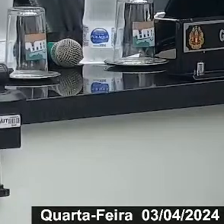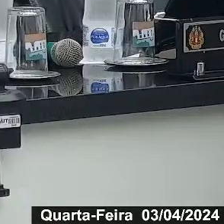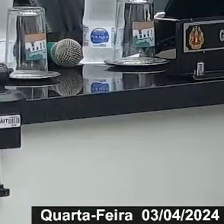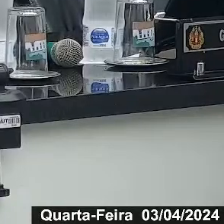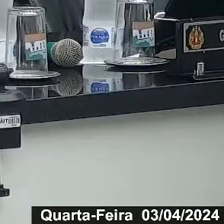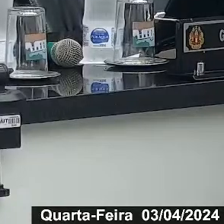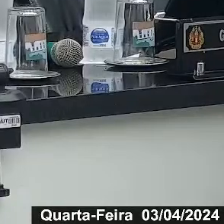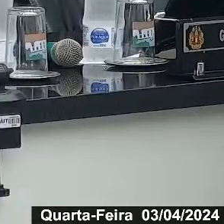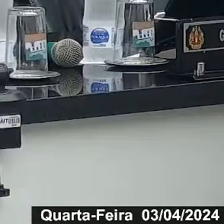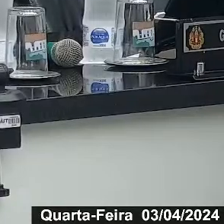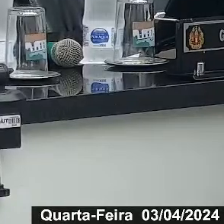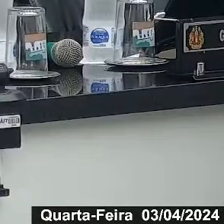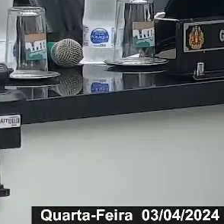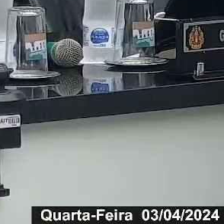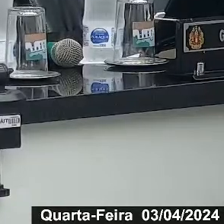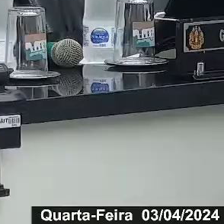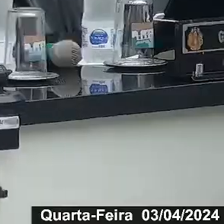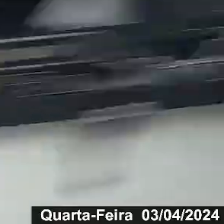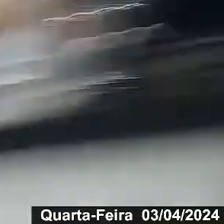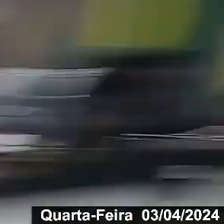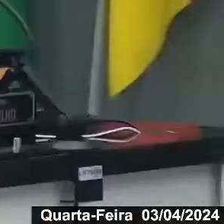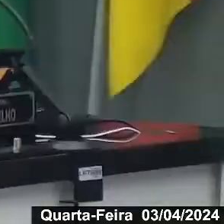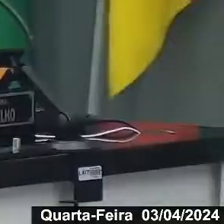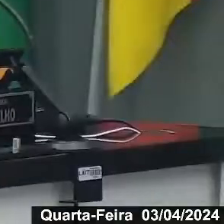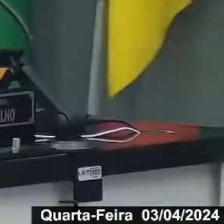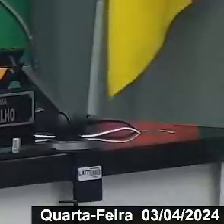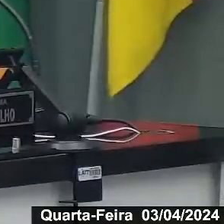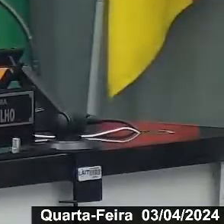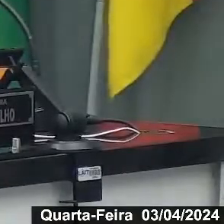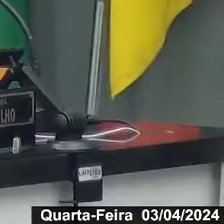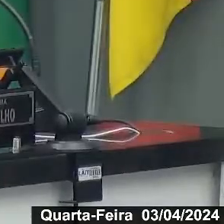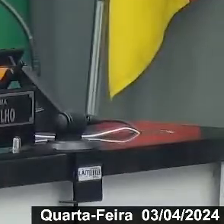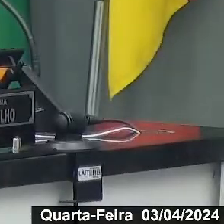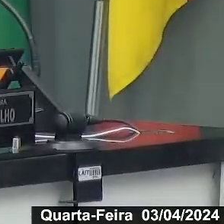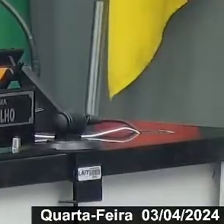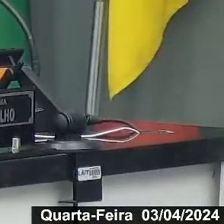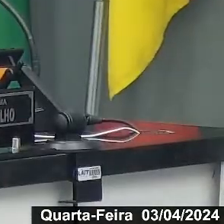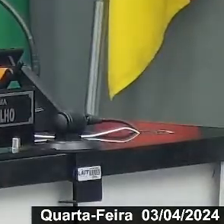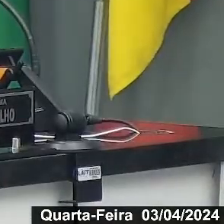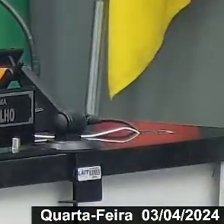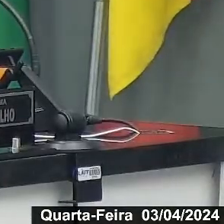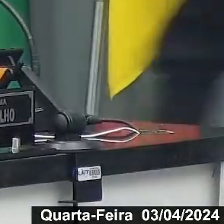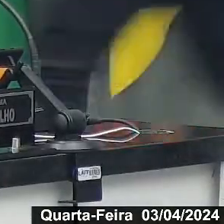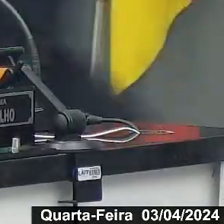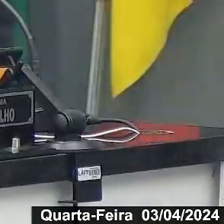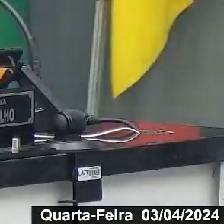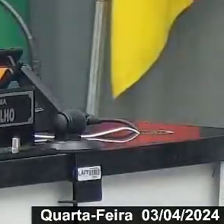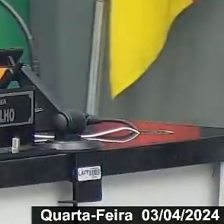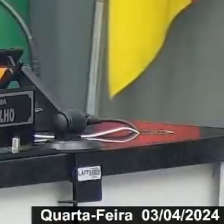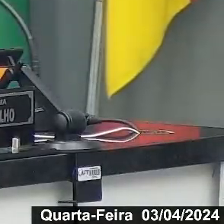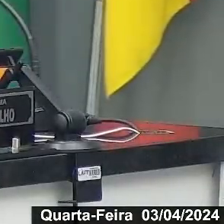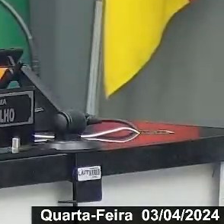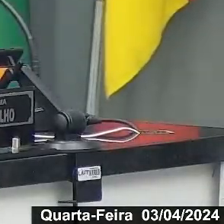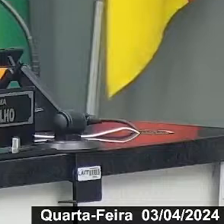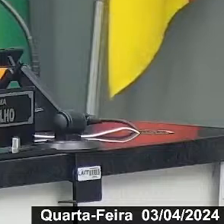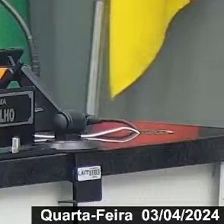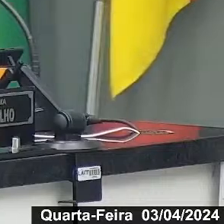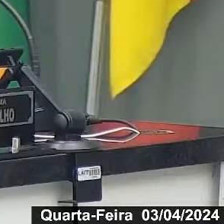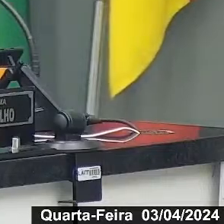público presente. Quero primeiramente agradecer a Deus, a Nossa Senhora Aparecida, pela oportunidade, pelo dom da vida de nós